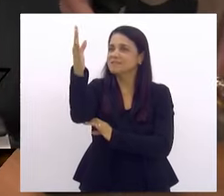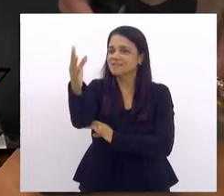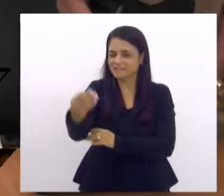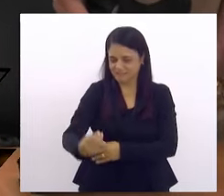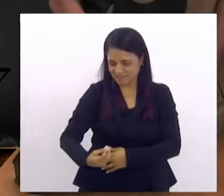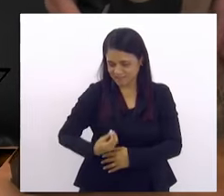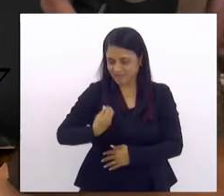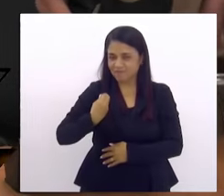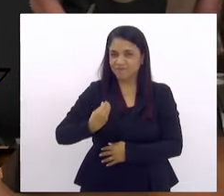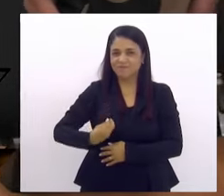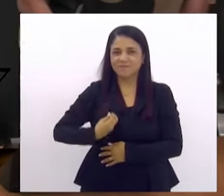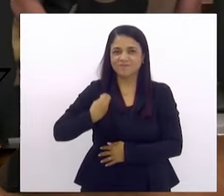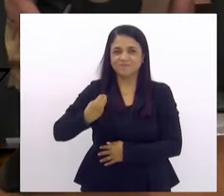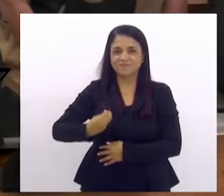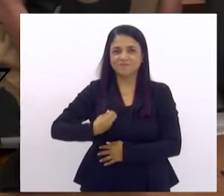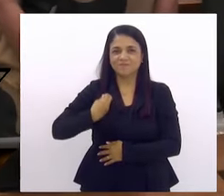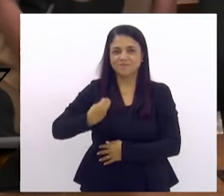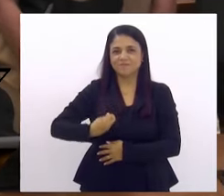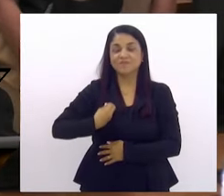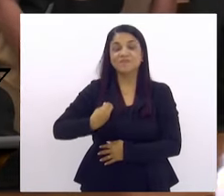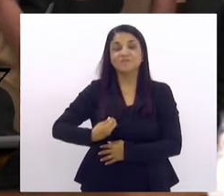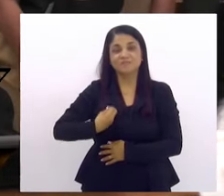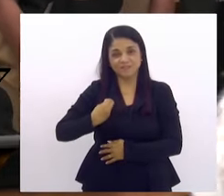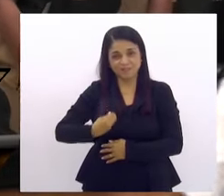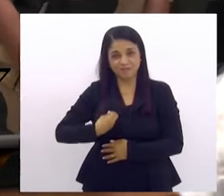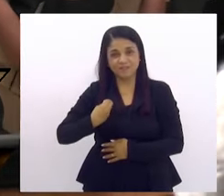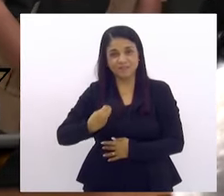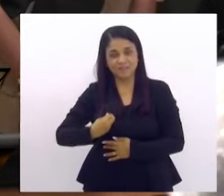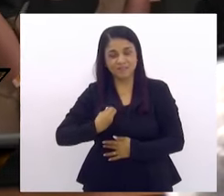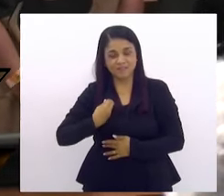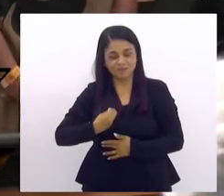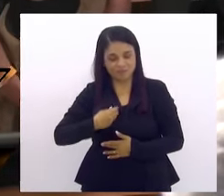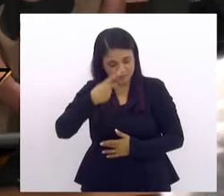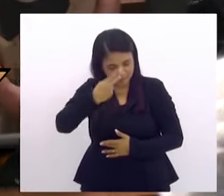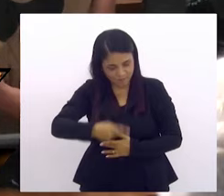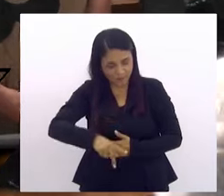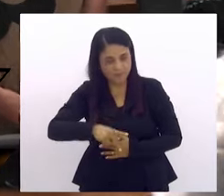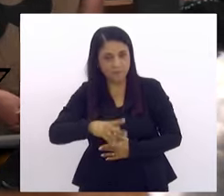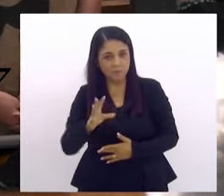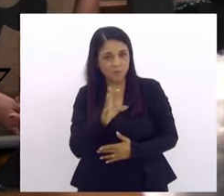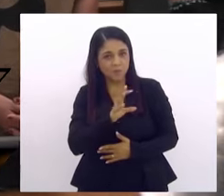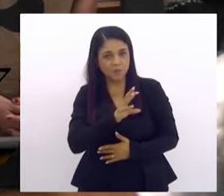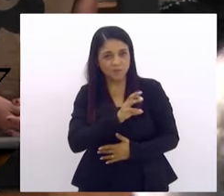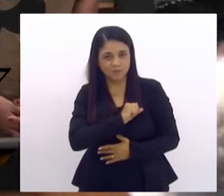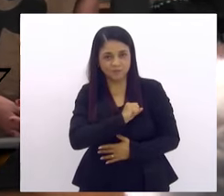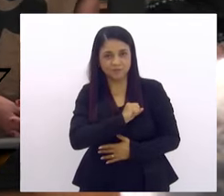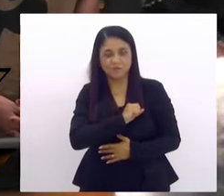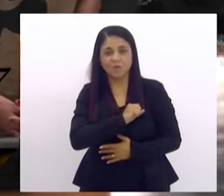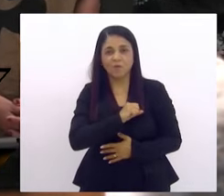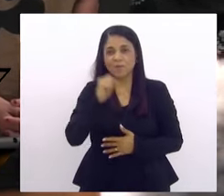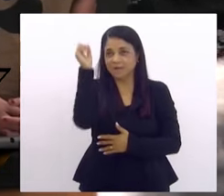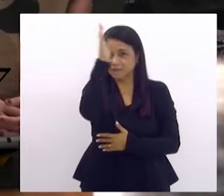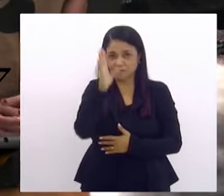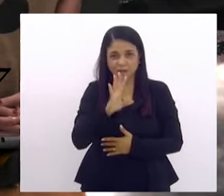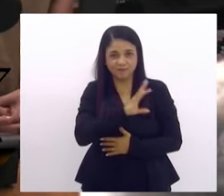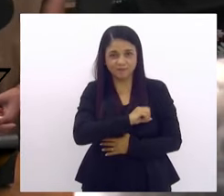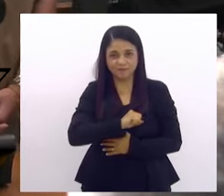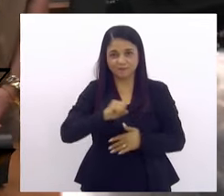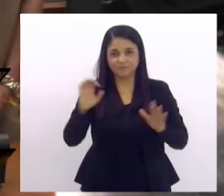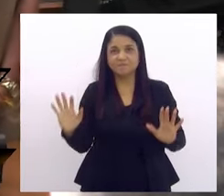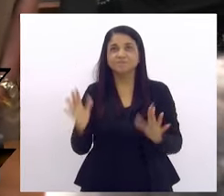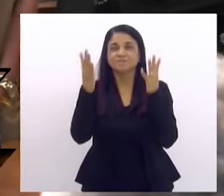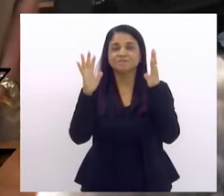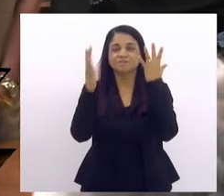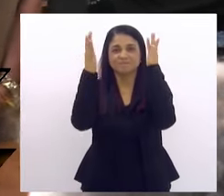bosques tem mais vida nossa vida no teu seio mais amores ó pátria